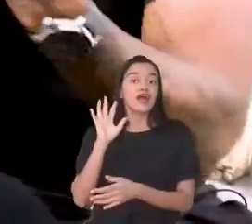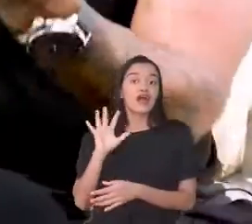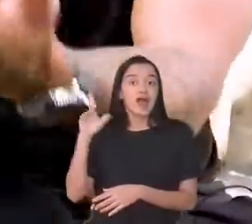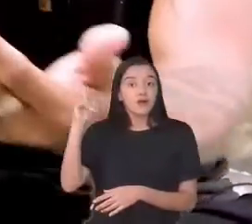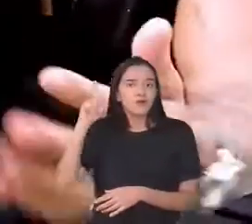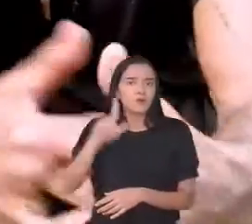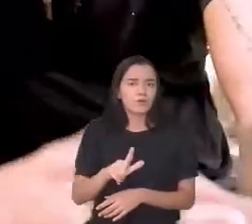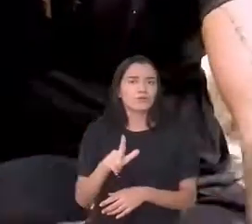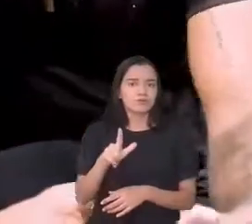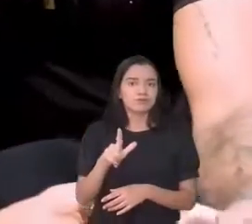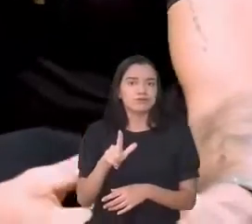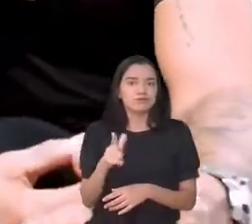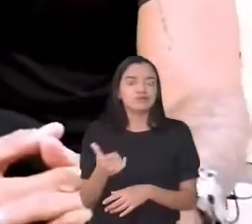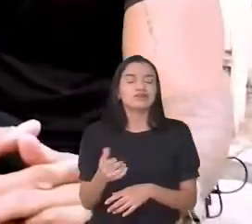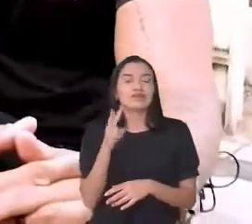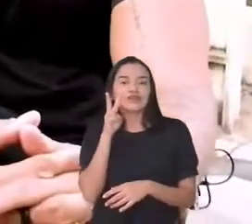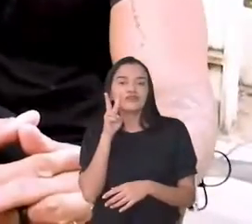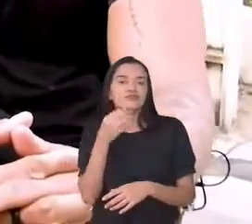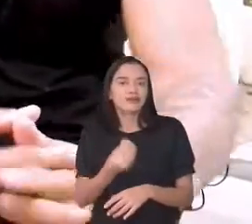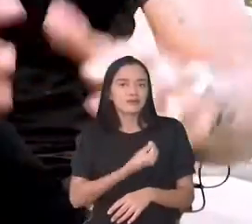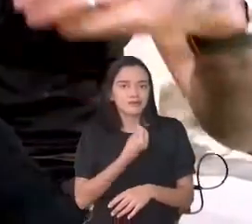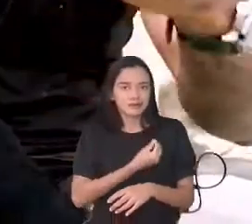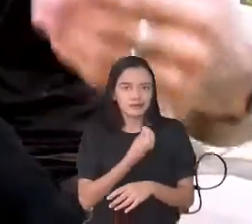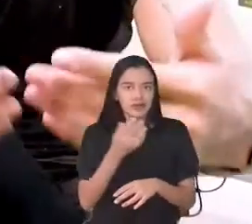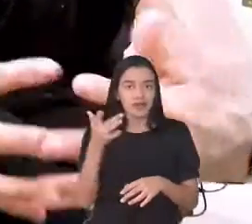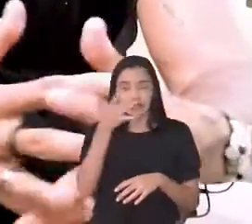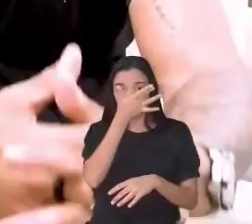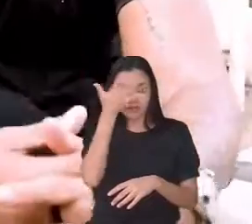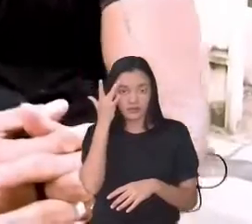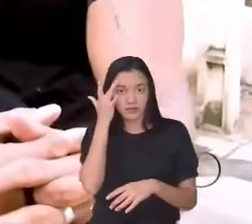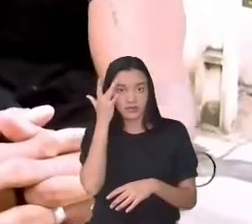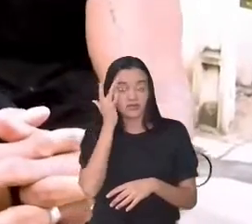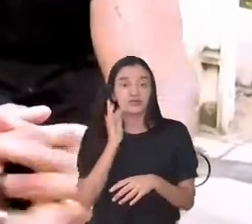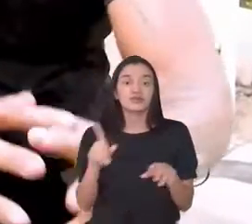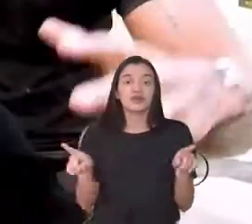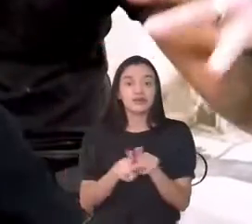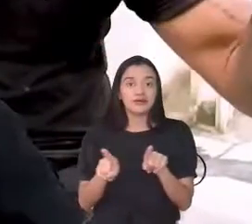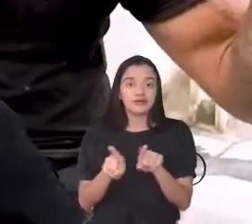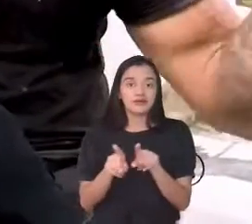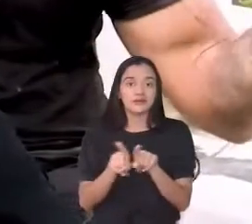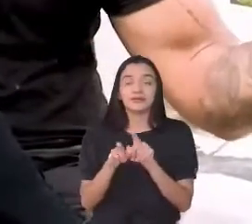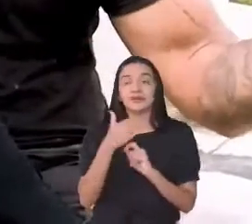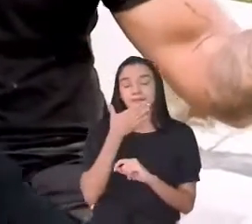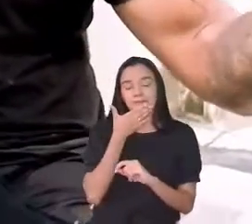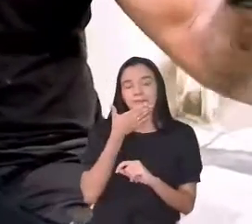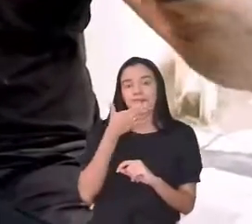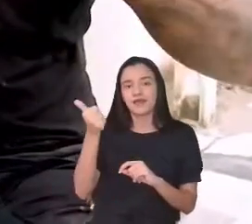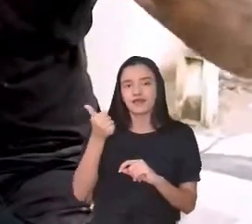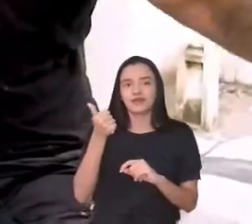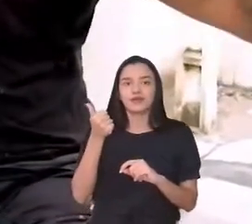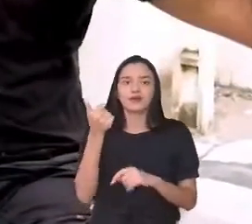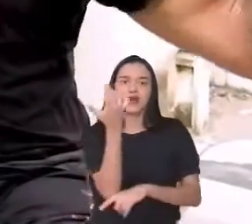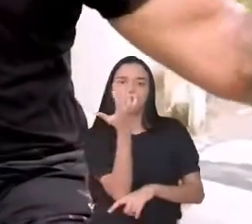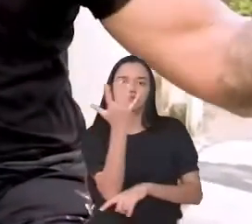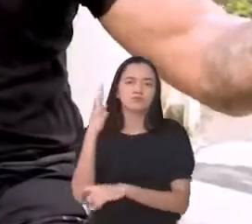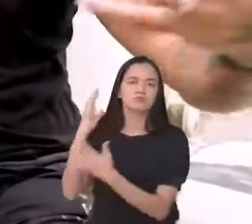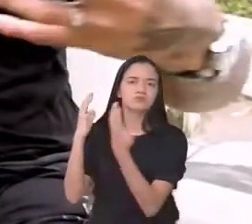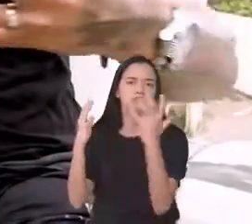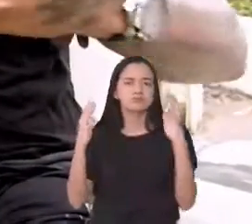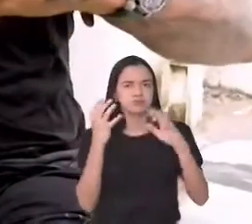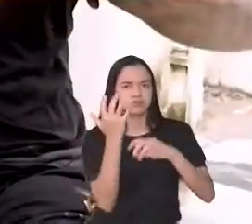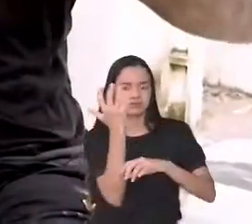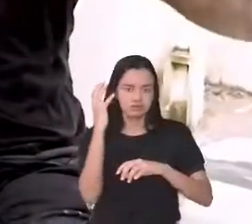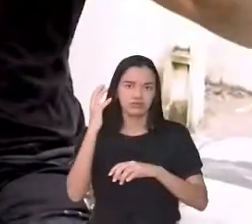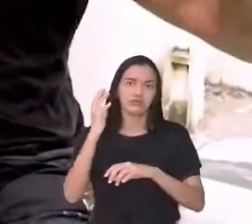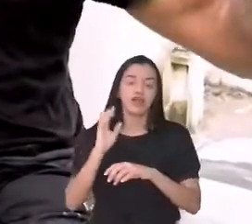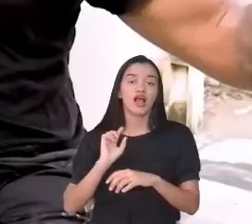vida e a vida das pessoas que estão ao teu redor. E, por consequência, também melhorar o meio ambiente, a nossa casa comum, né,